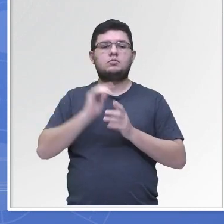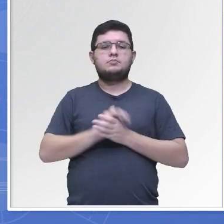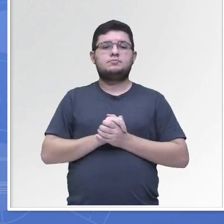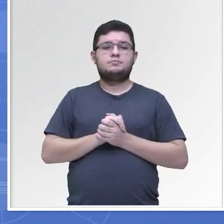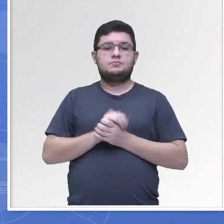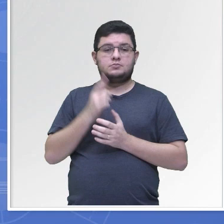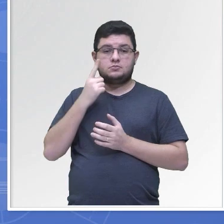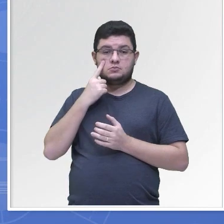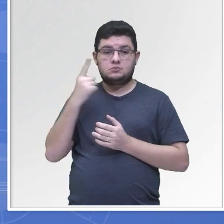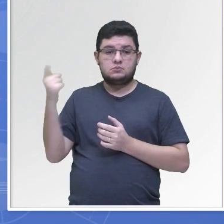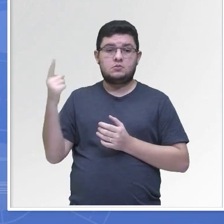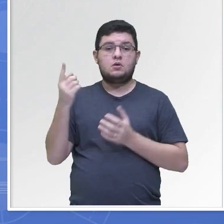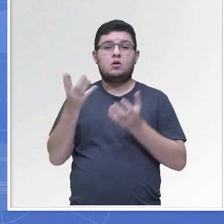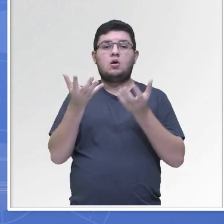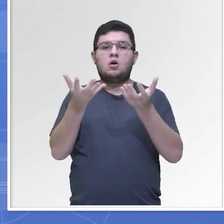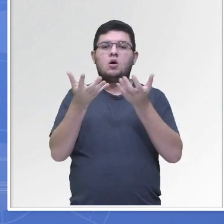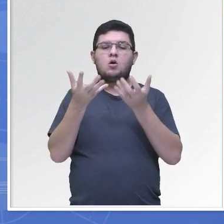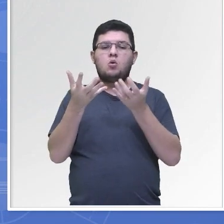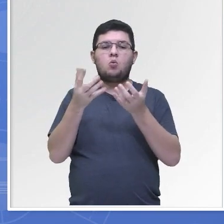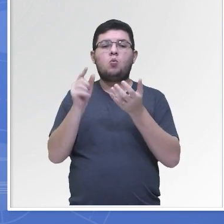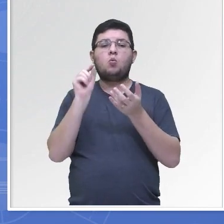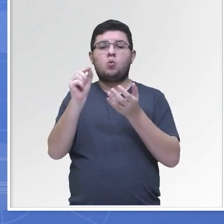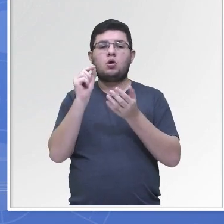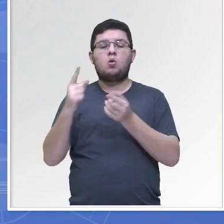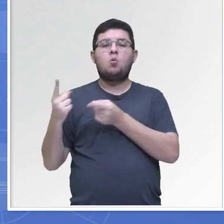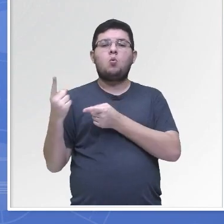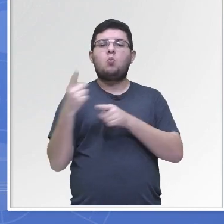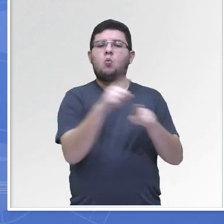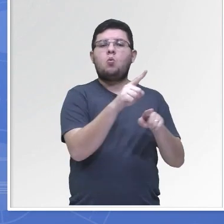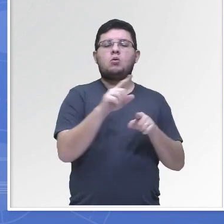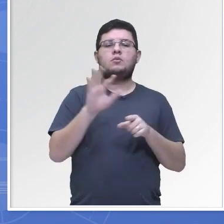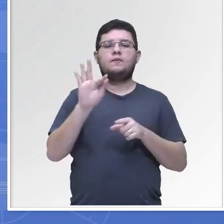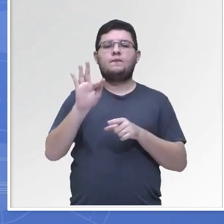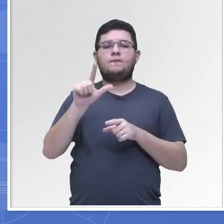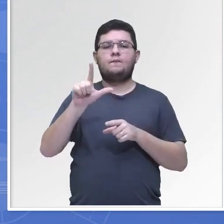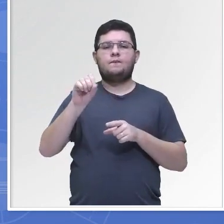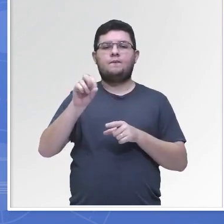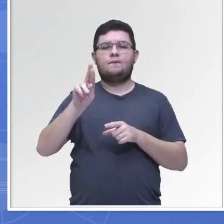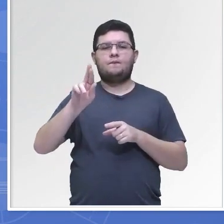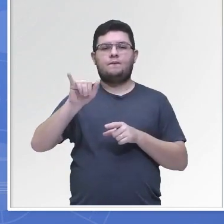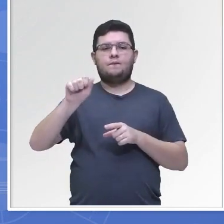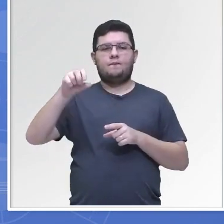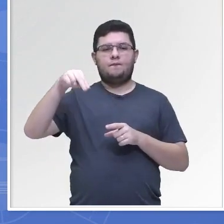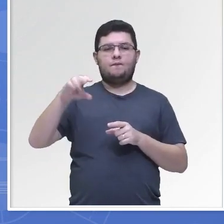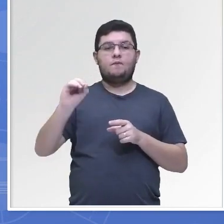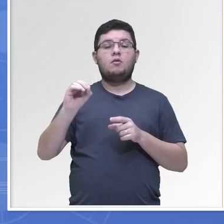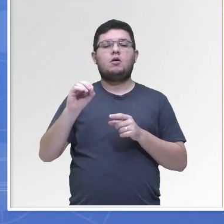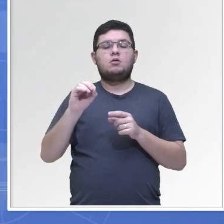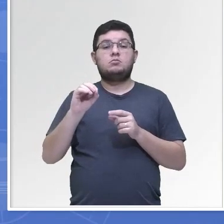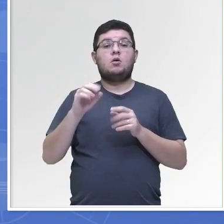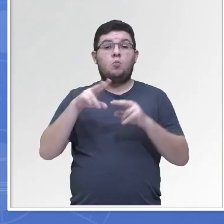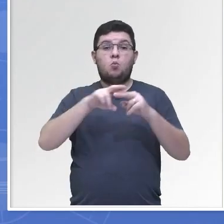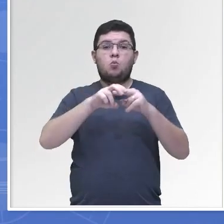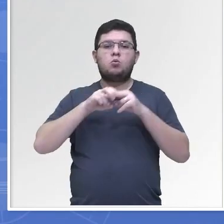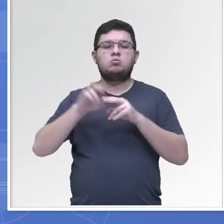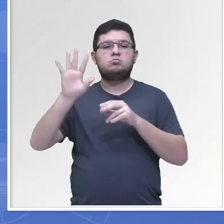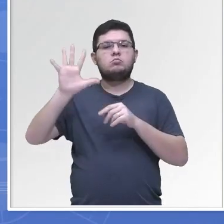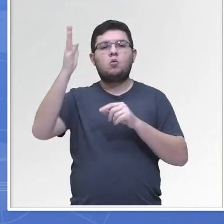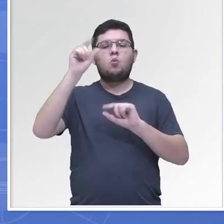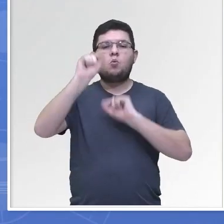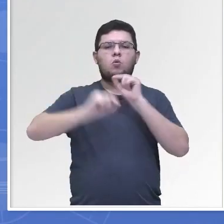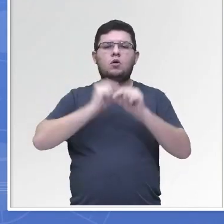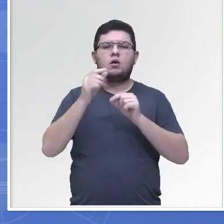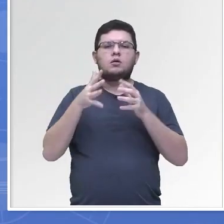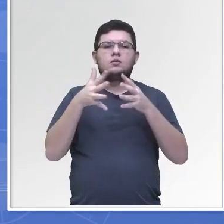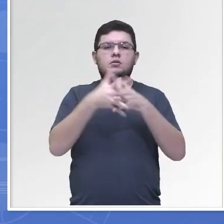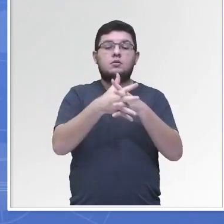do poder, ele está querendo governar de maneira autoritária, então isso vai gerar o conflito e vai facilitar a eleição de